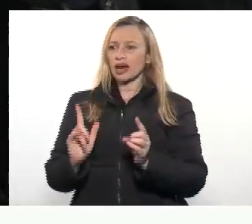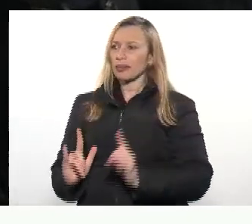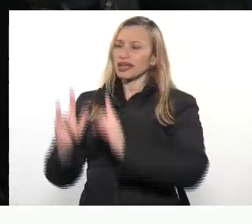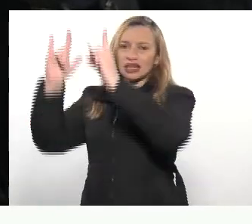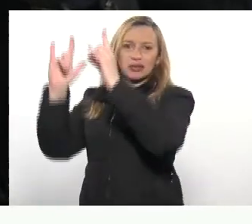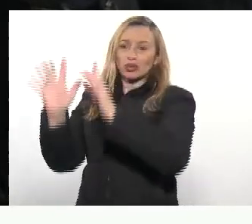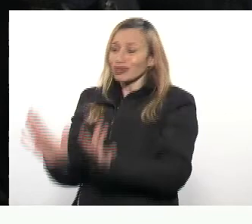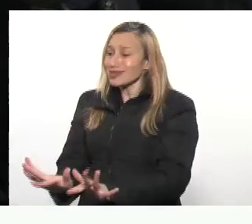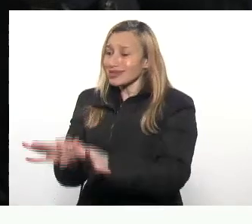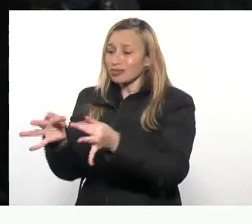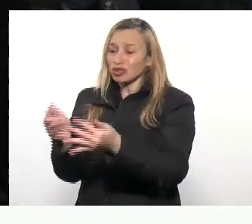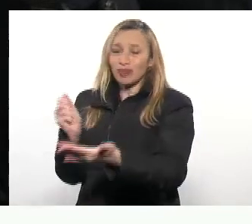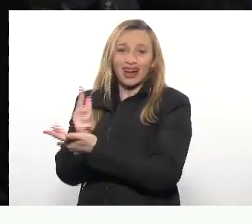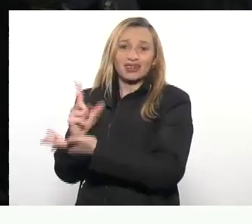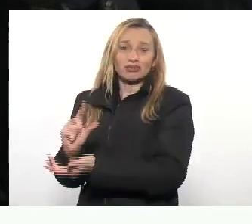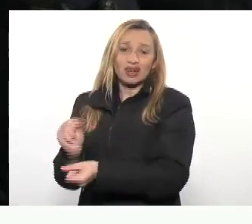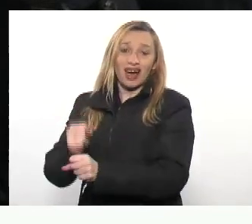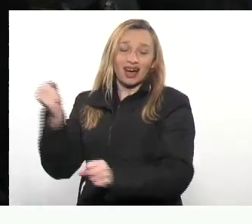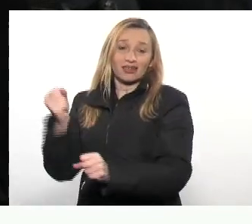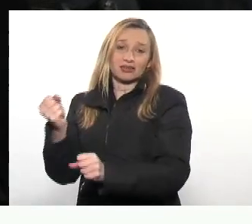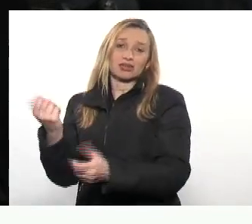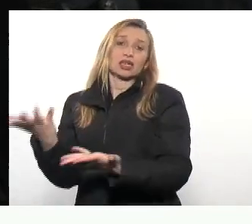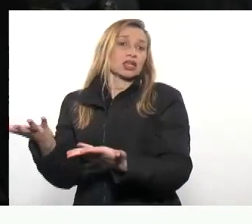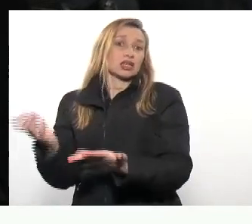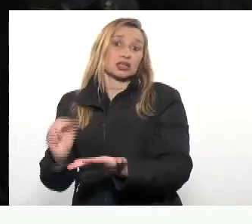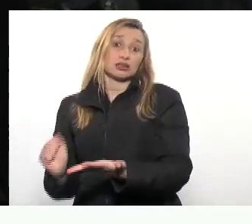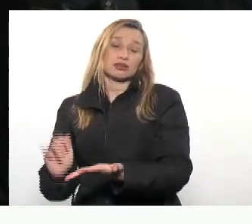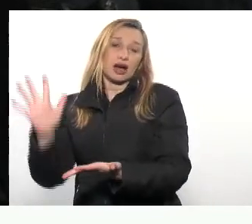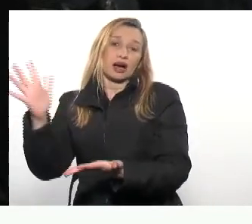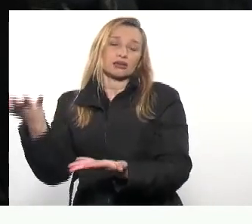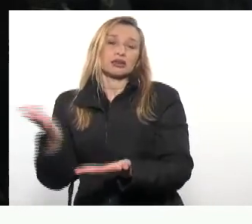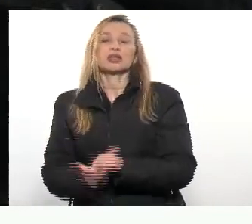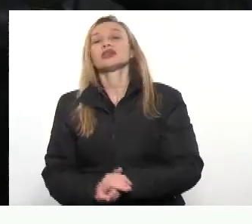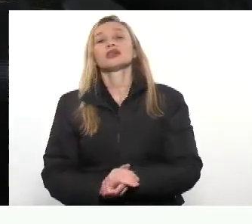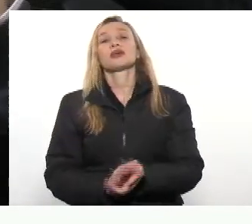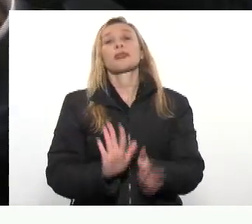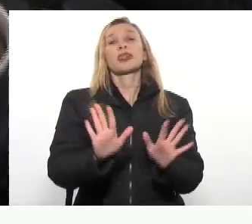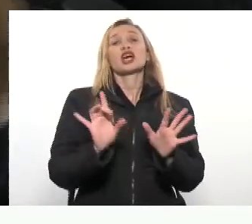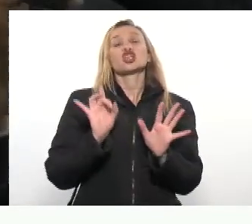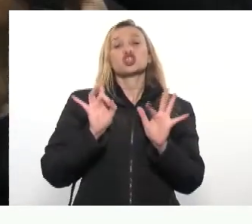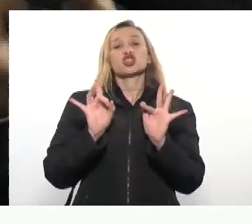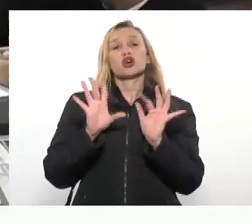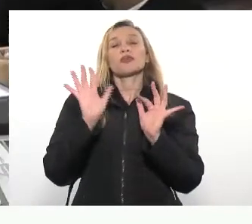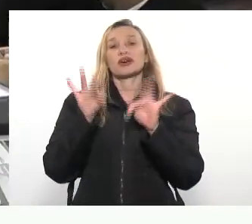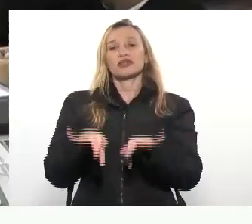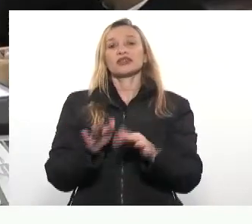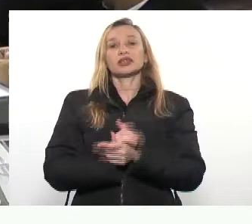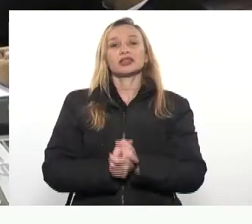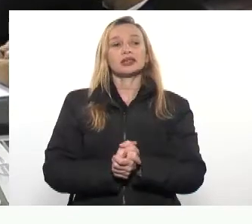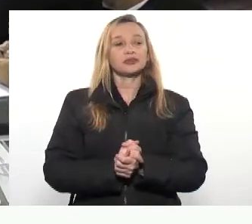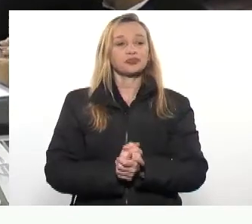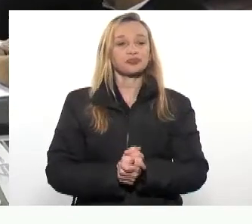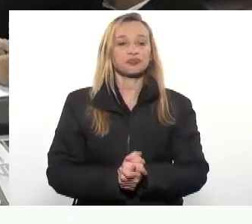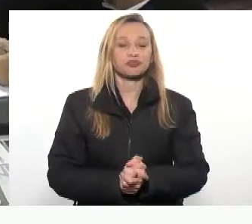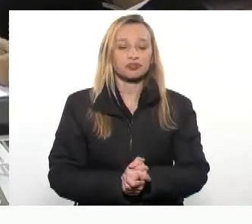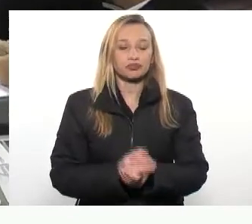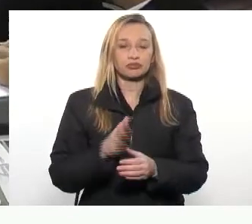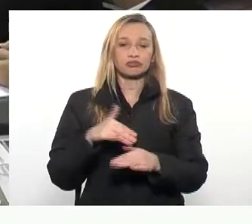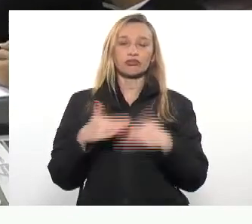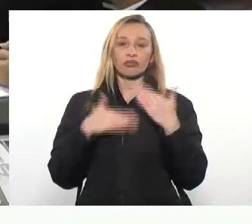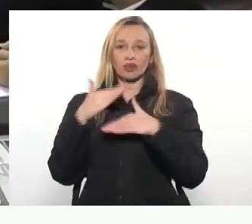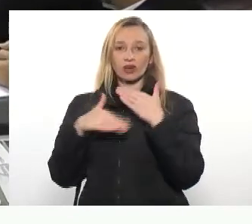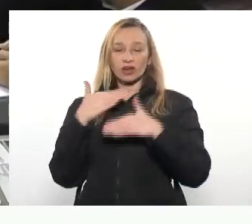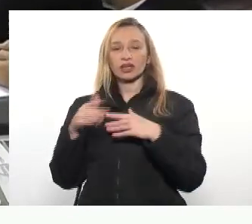assim, é complicado, mas não é fácil resolver, não, deputado. Só para complementar, deputado, um processo como